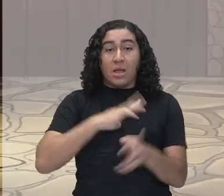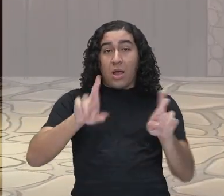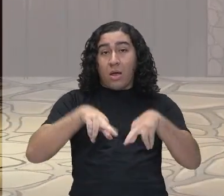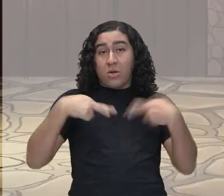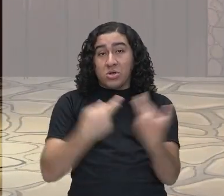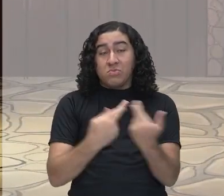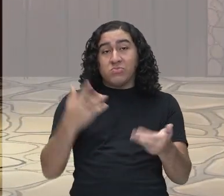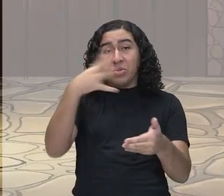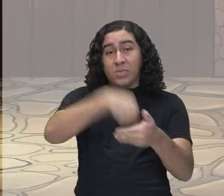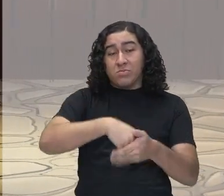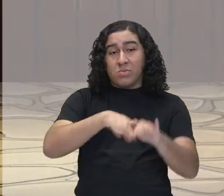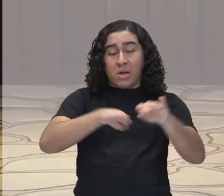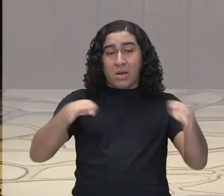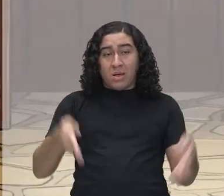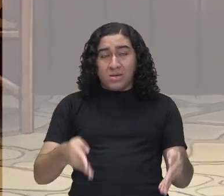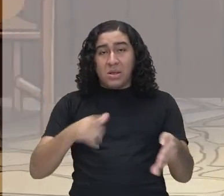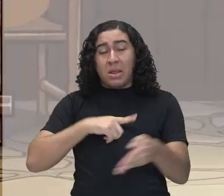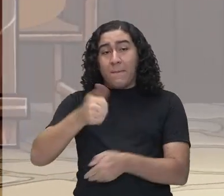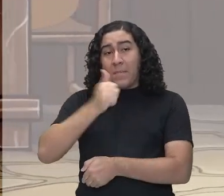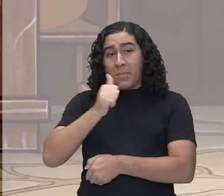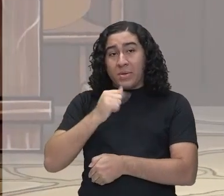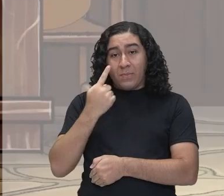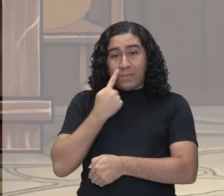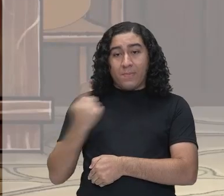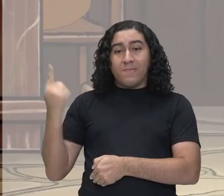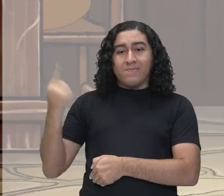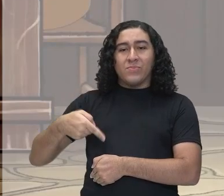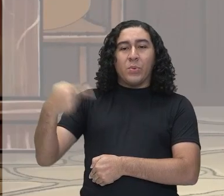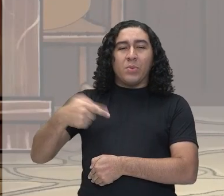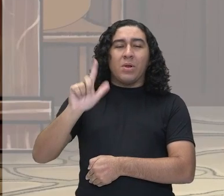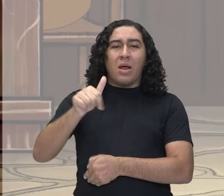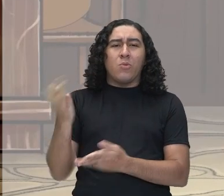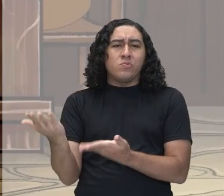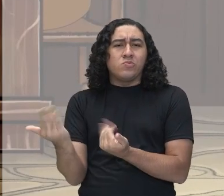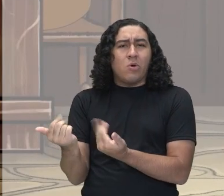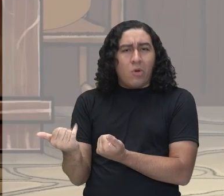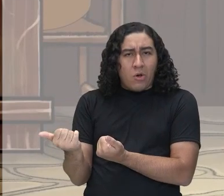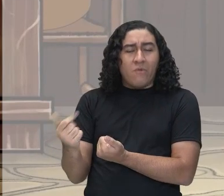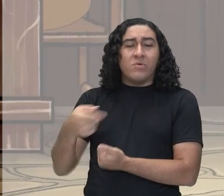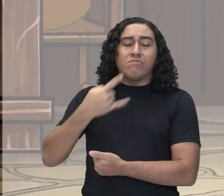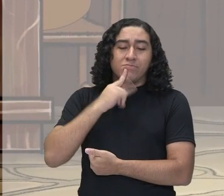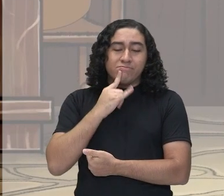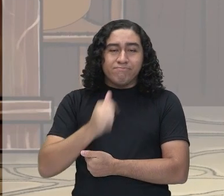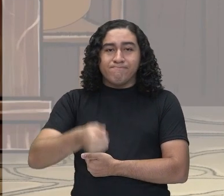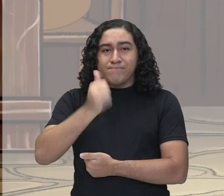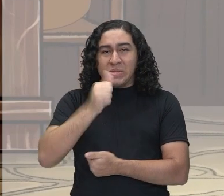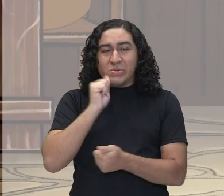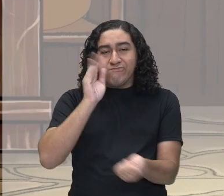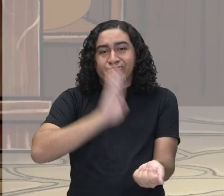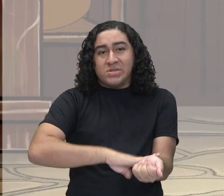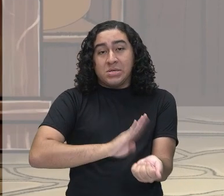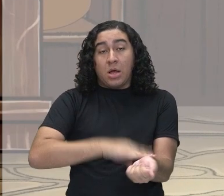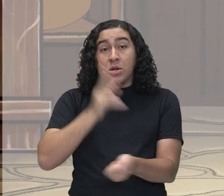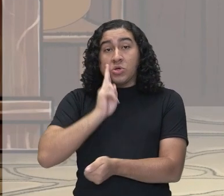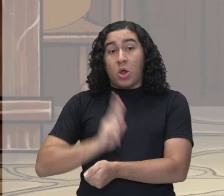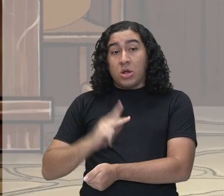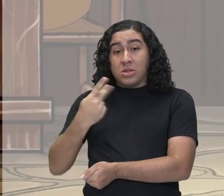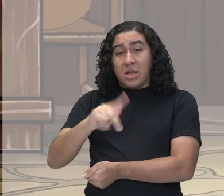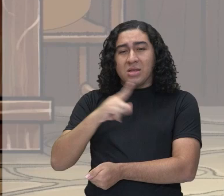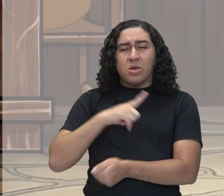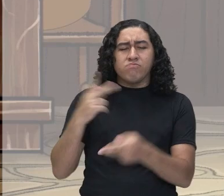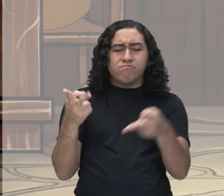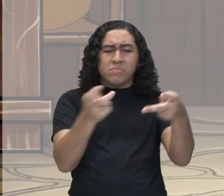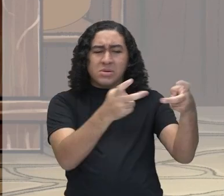taverna. Solfieri é um jovem boêmio e alcoólatra, que durante sua história percebemos que é